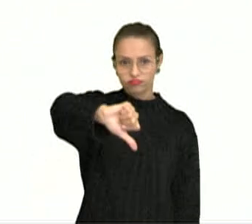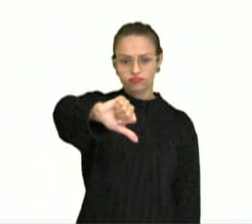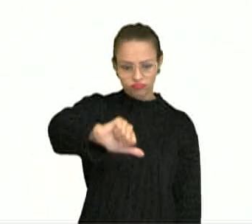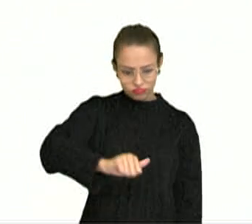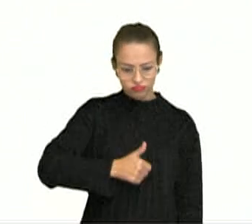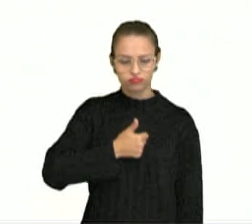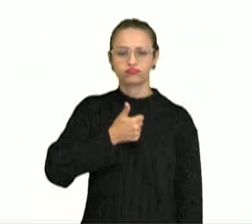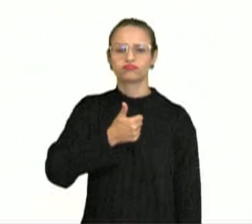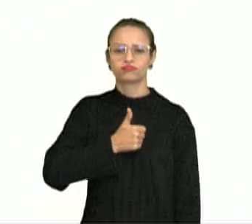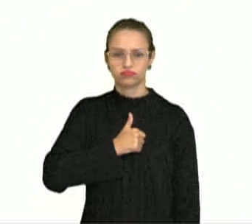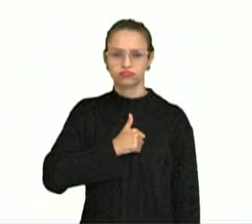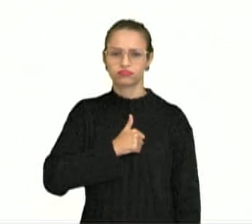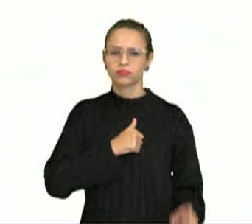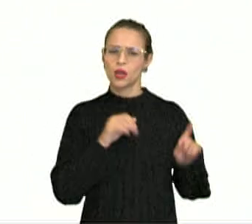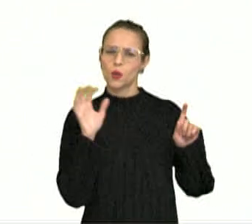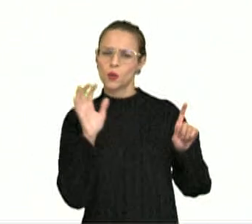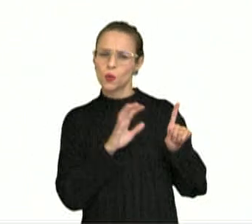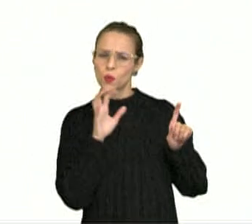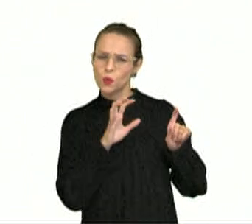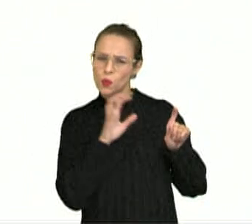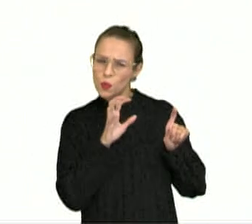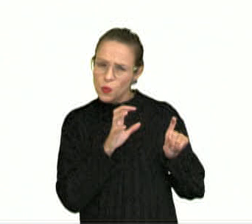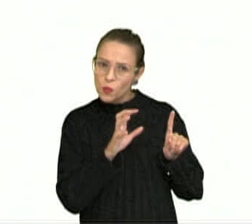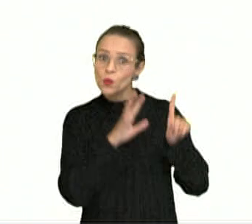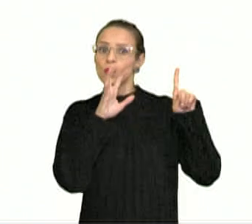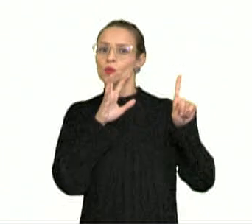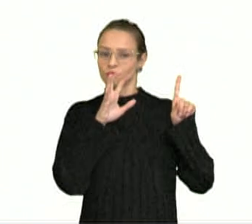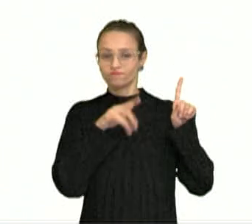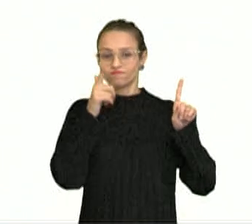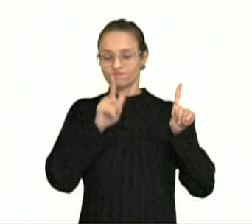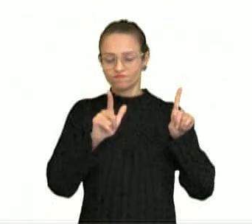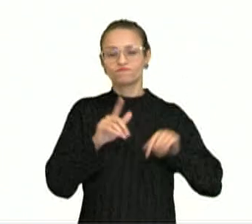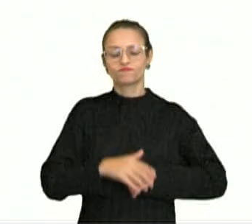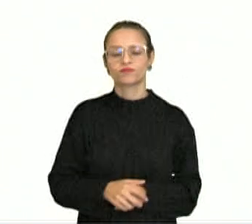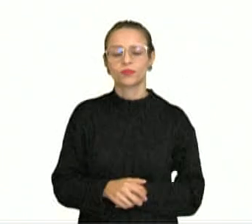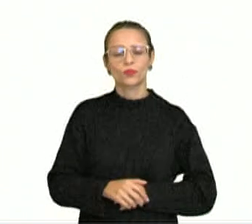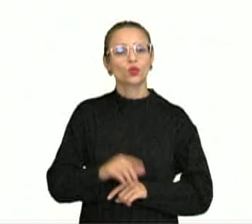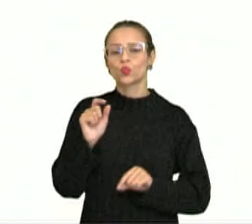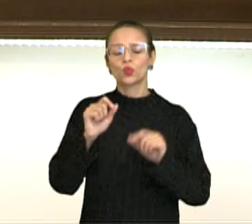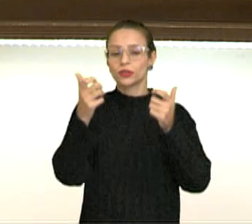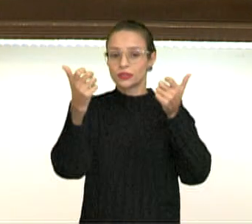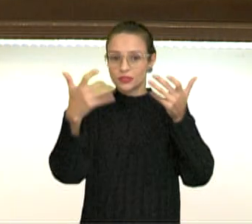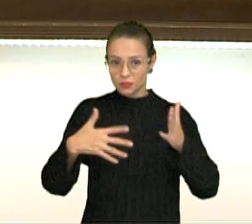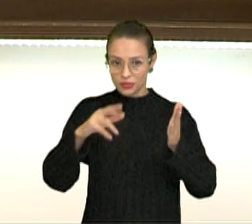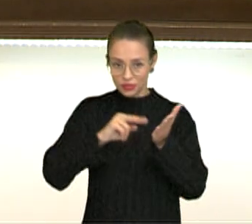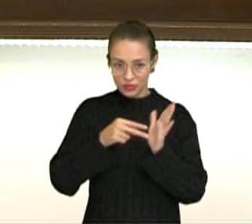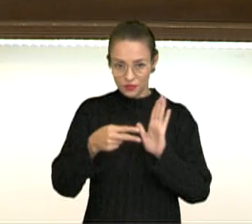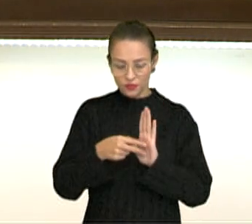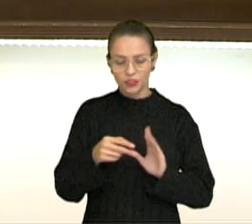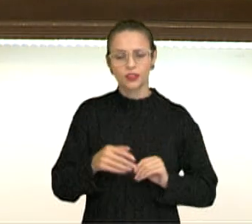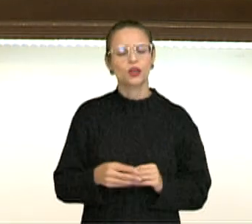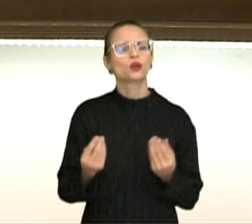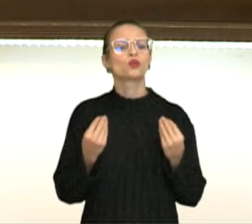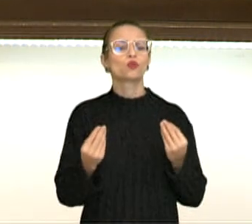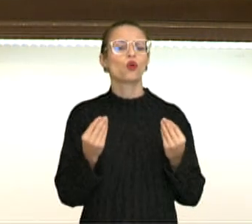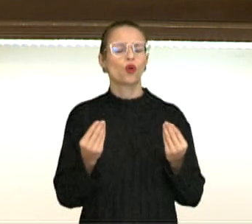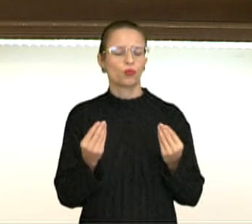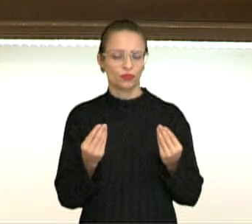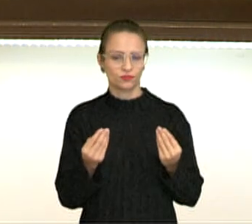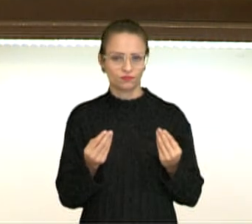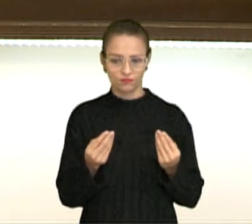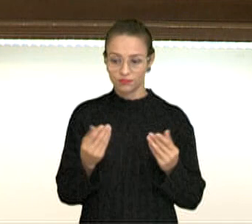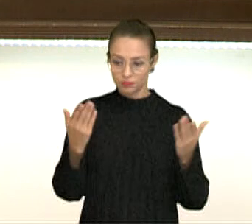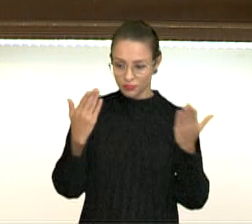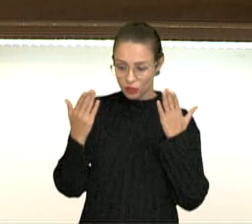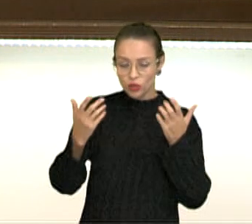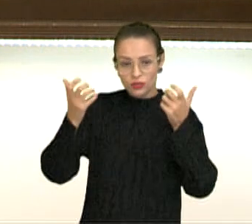nosso eixo, enfrentá-los e voltarmos a ser exatamente como éramos antes. O que está dizendo aqui? De que maneira essas